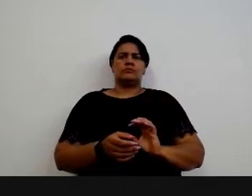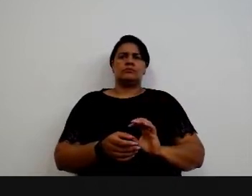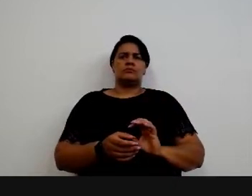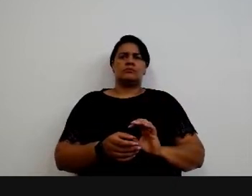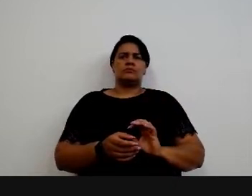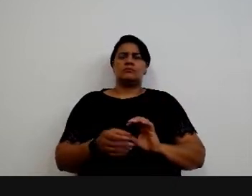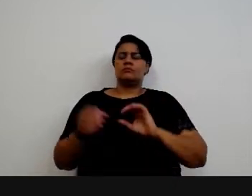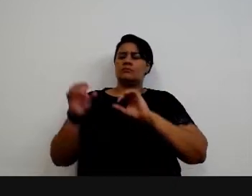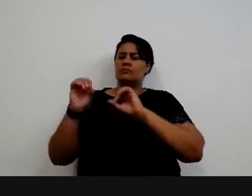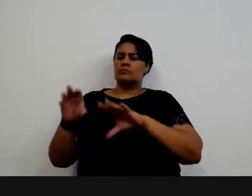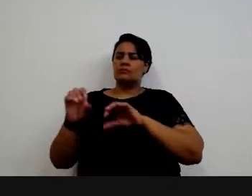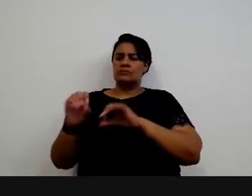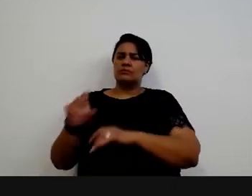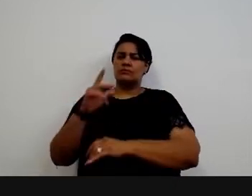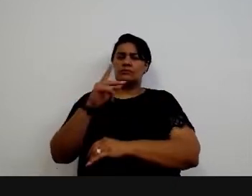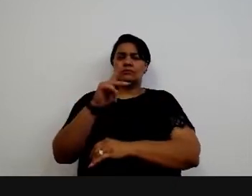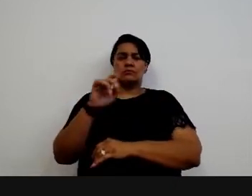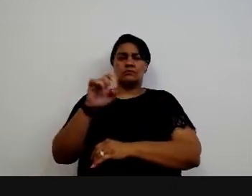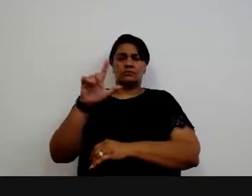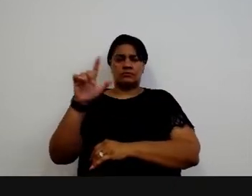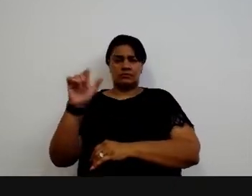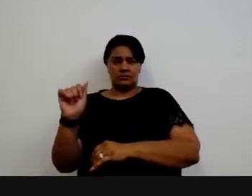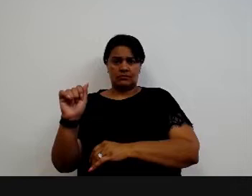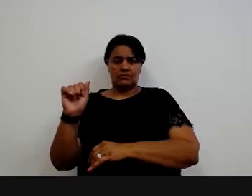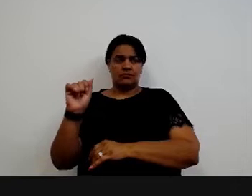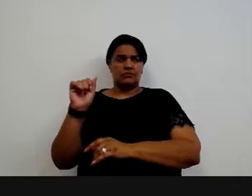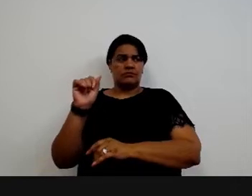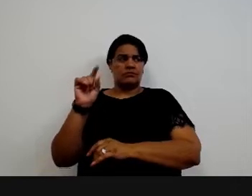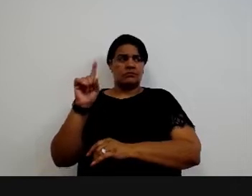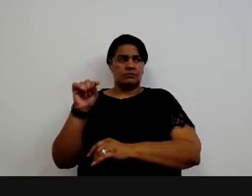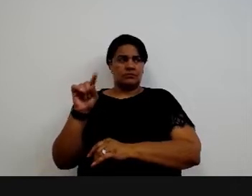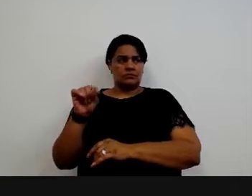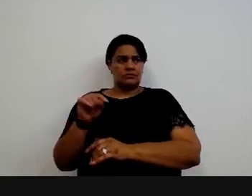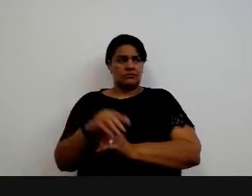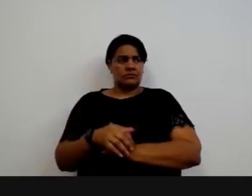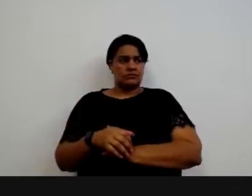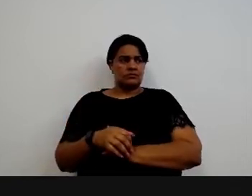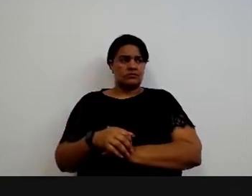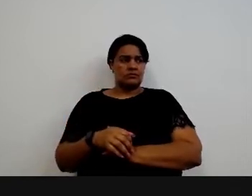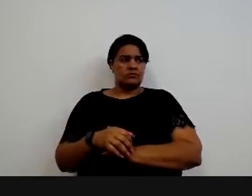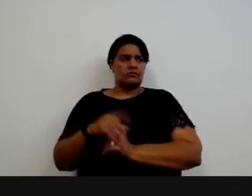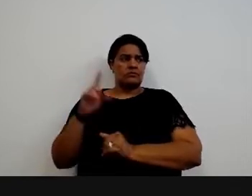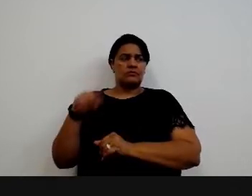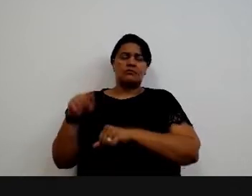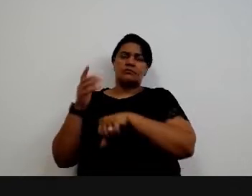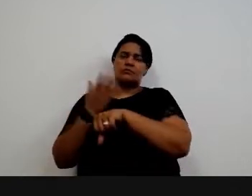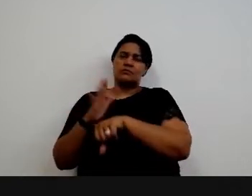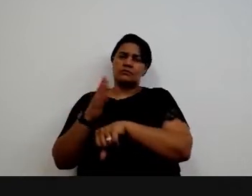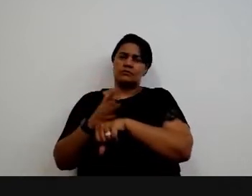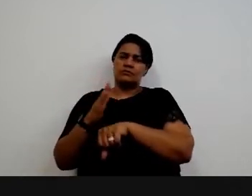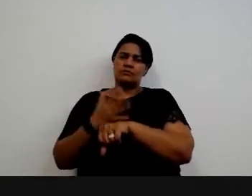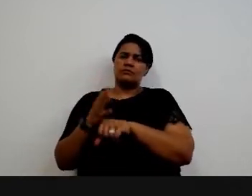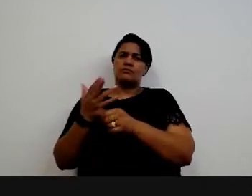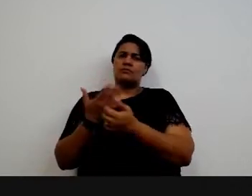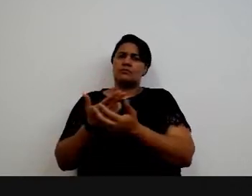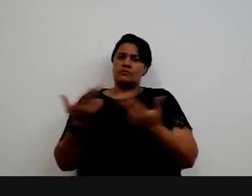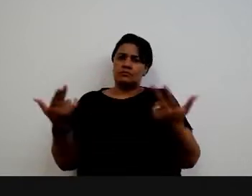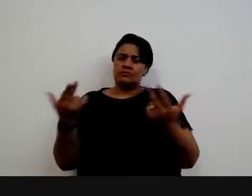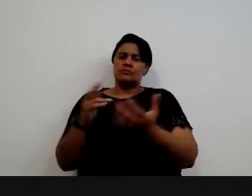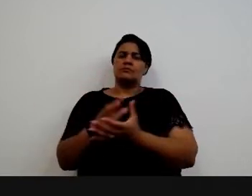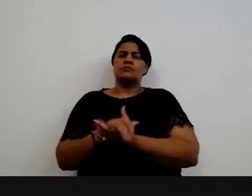Educação pela cidadania, que faz com que, a questão das práticas, né, das práticas